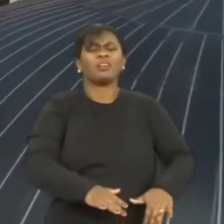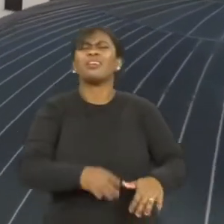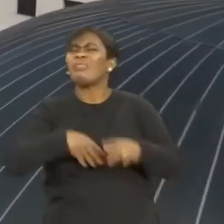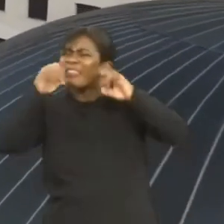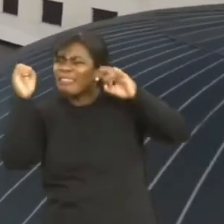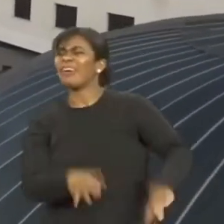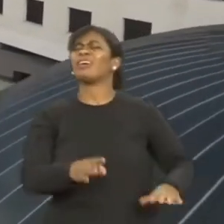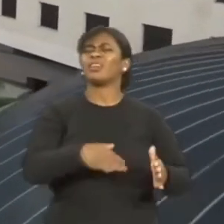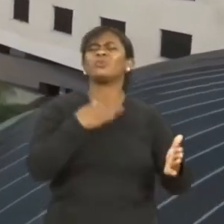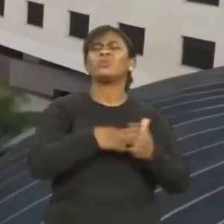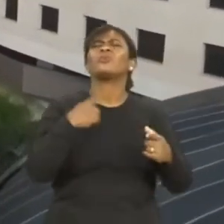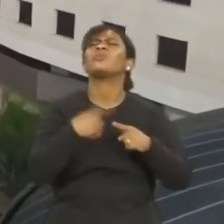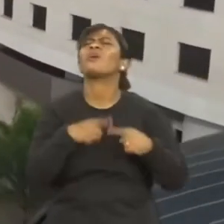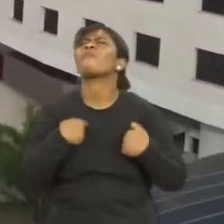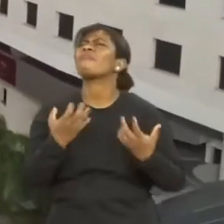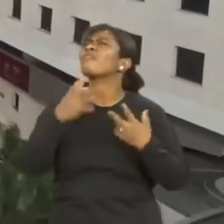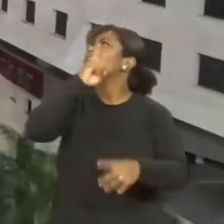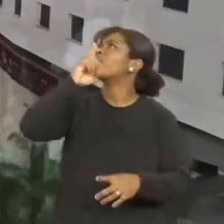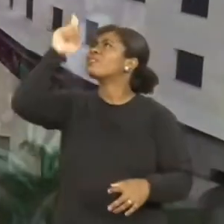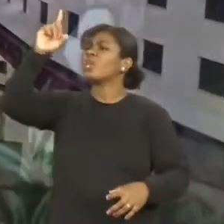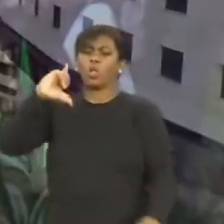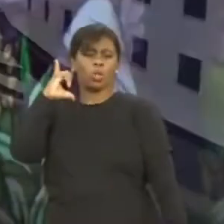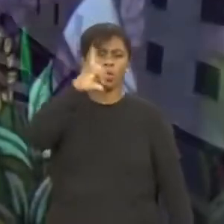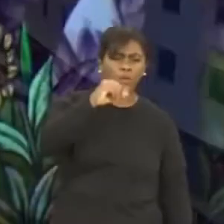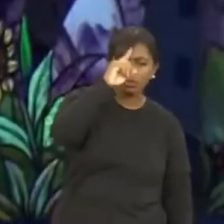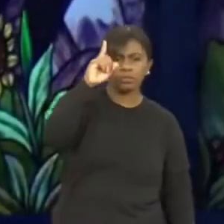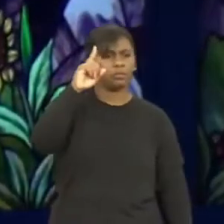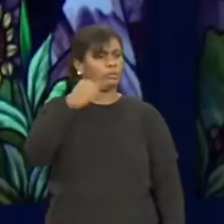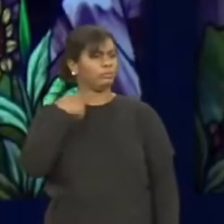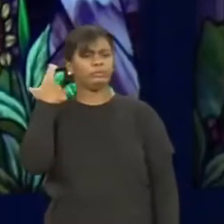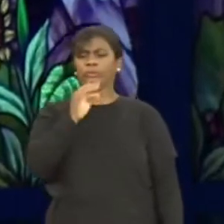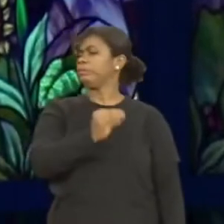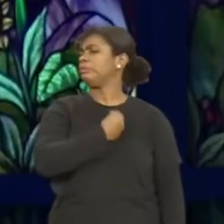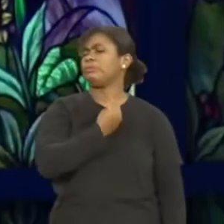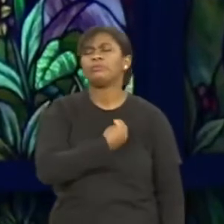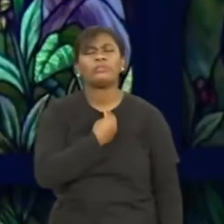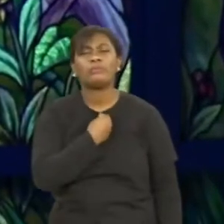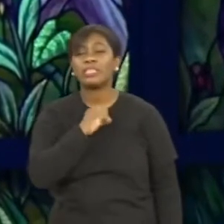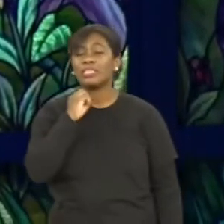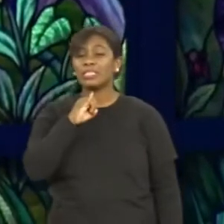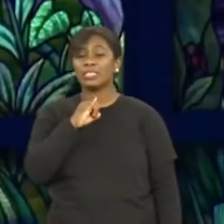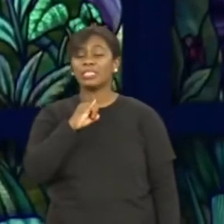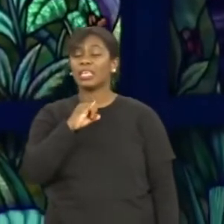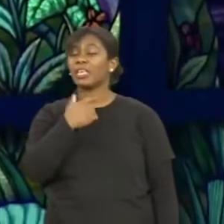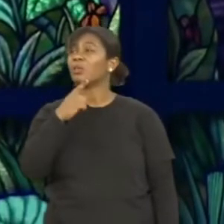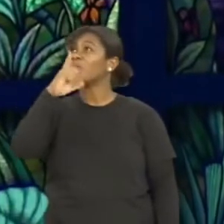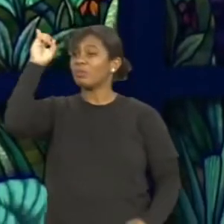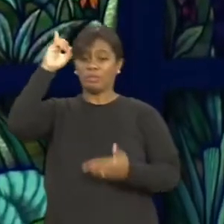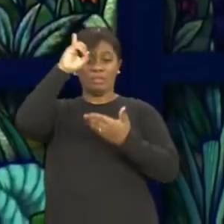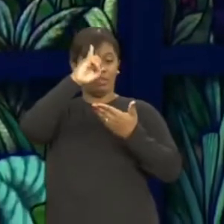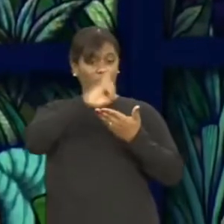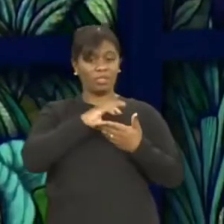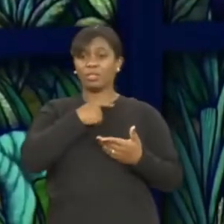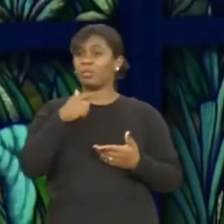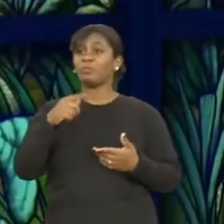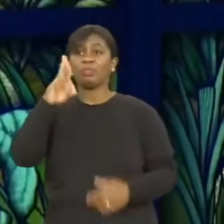tudo, porque eu te quero sentir. Não tem vida sem o Senhor, não tem sentido. Me toma